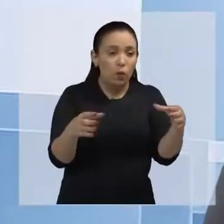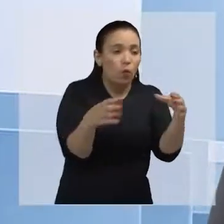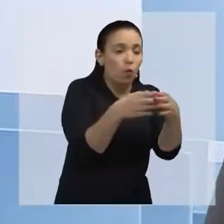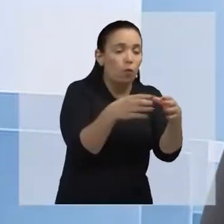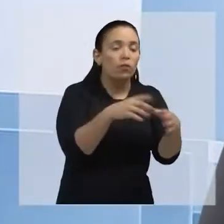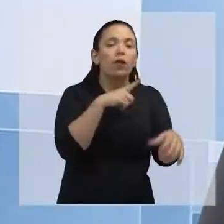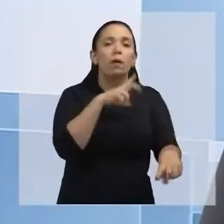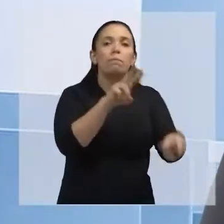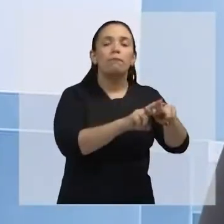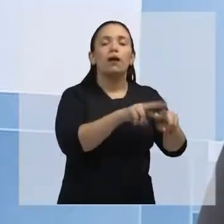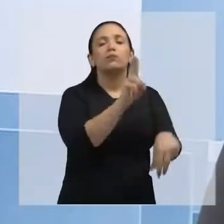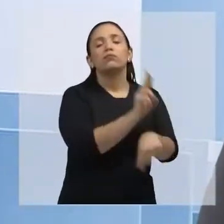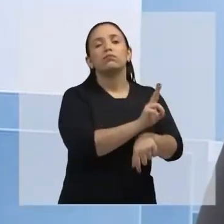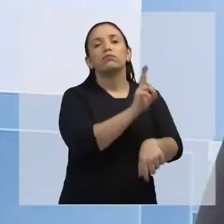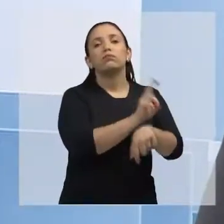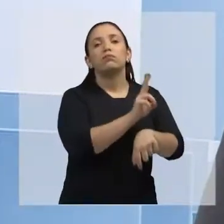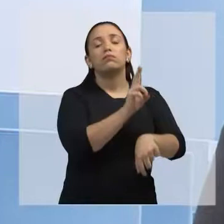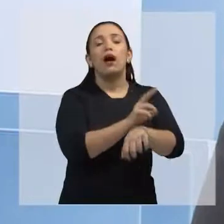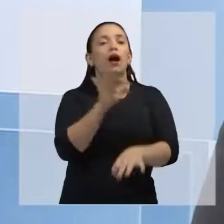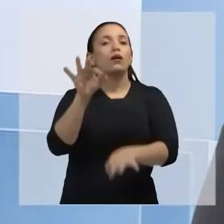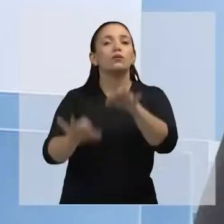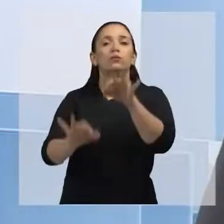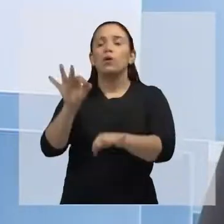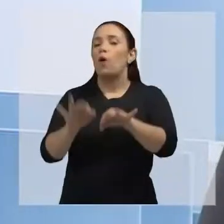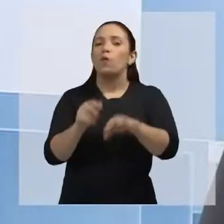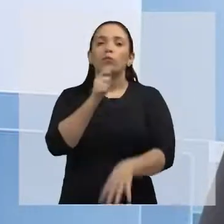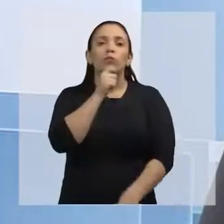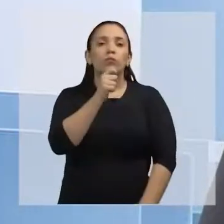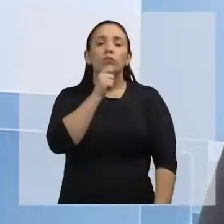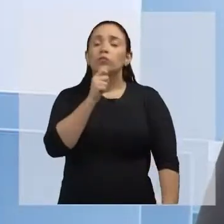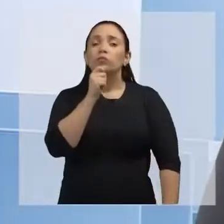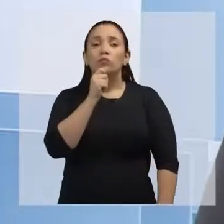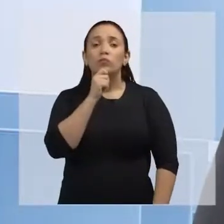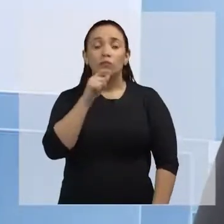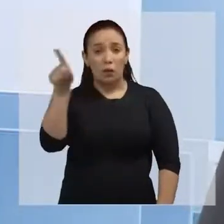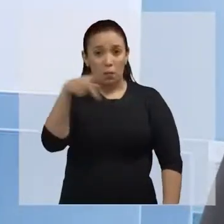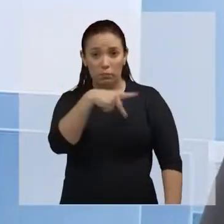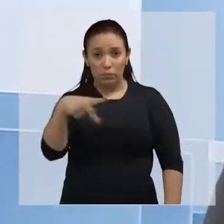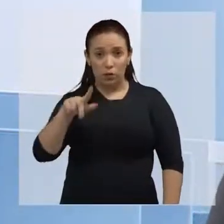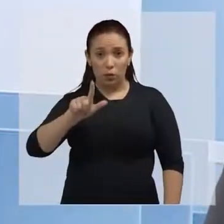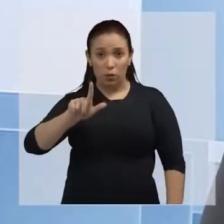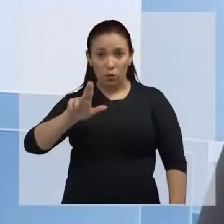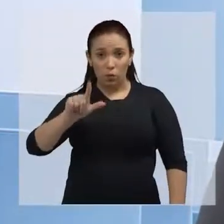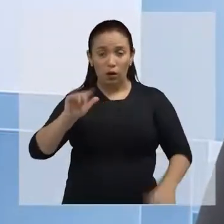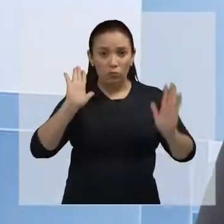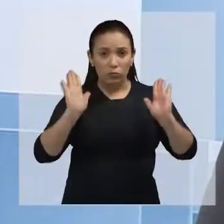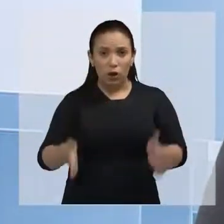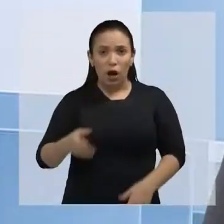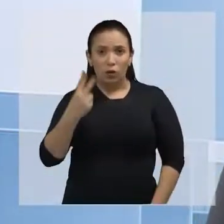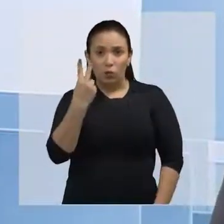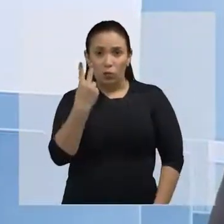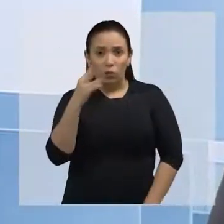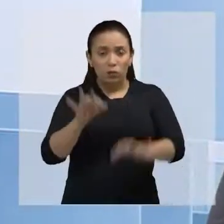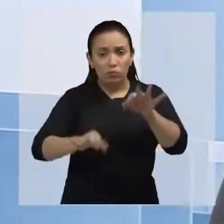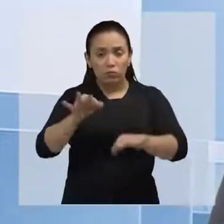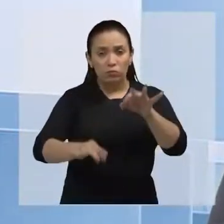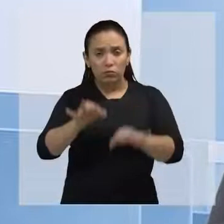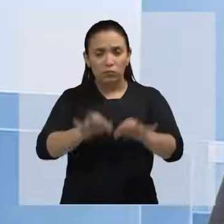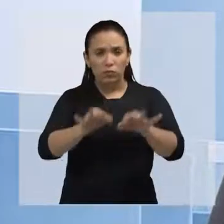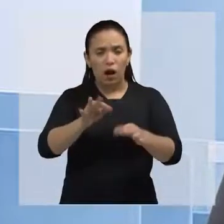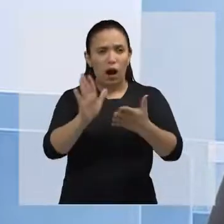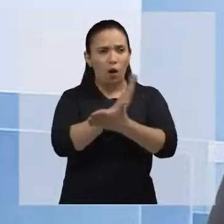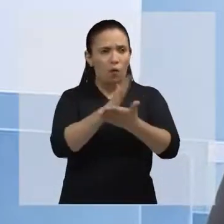presos preventivamente, ou seja, nunca viram juiz e nunca foram condenados. O presidente Lula teve 2 condenações e tem gente